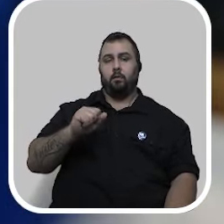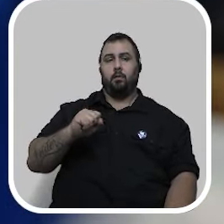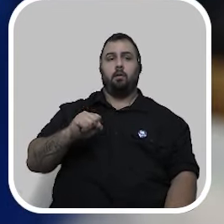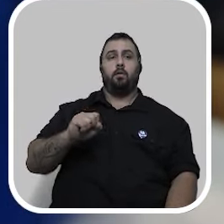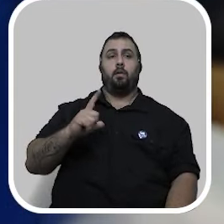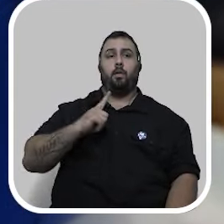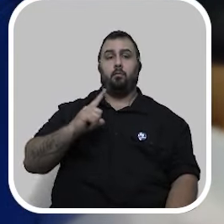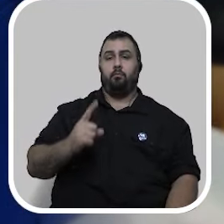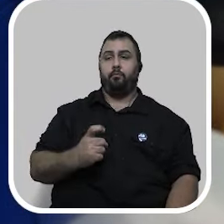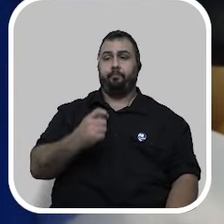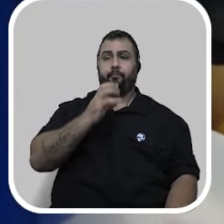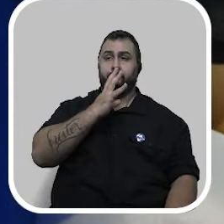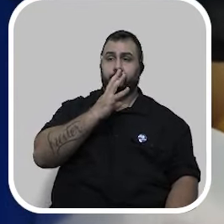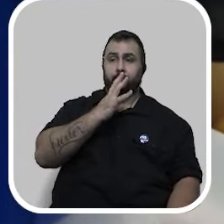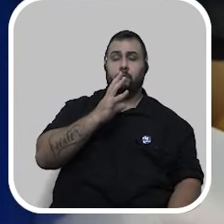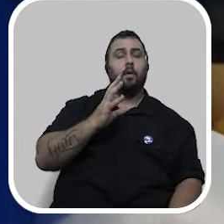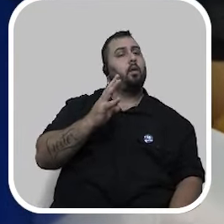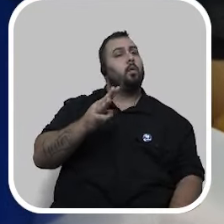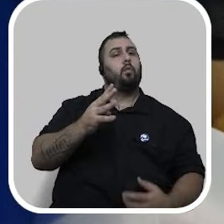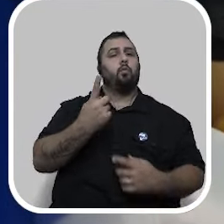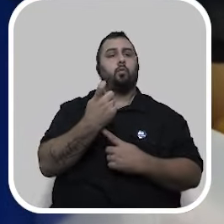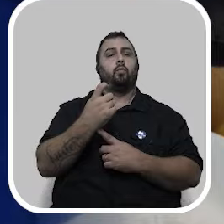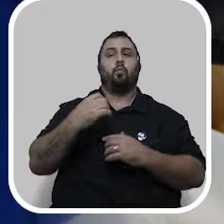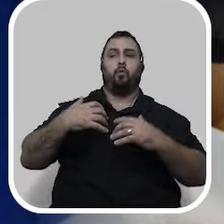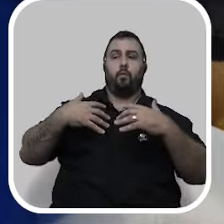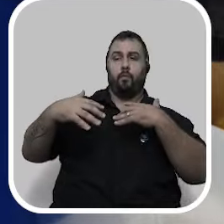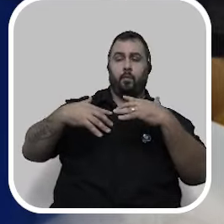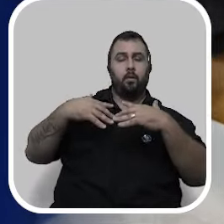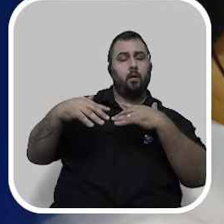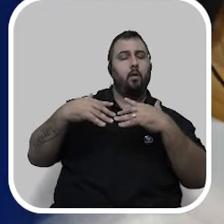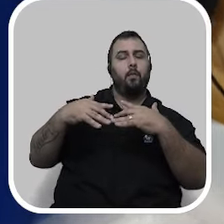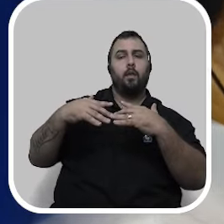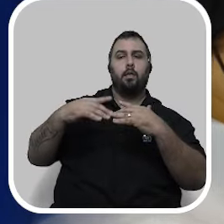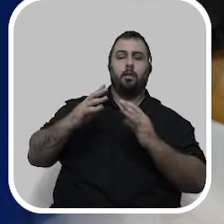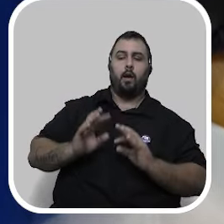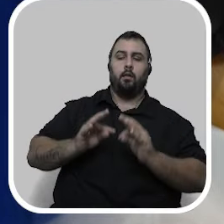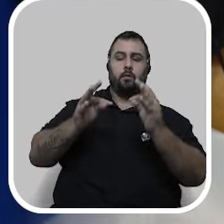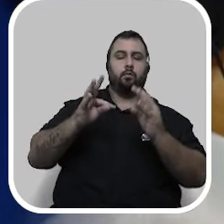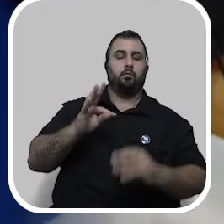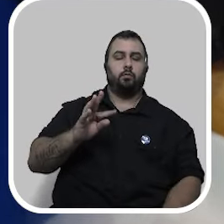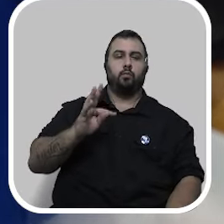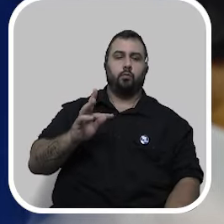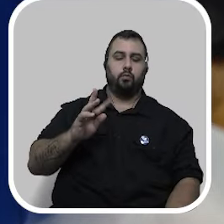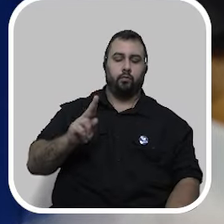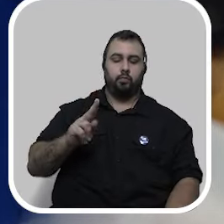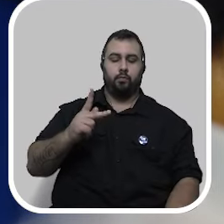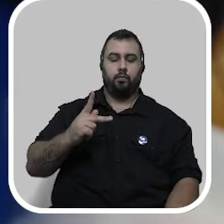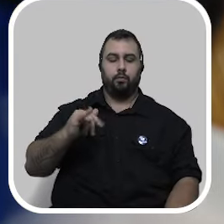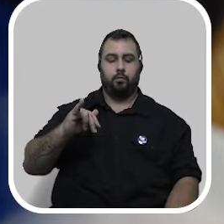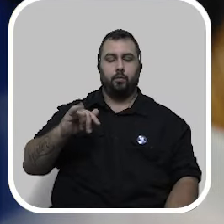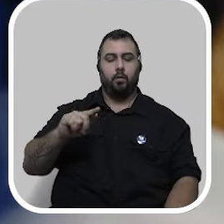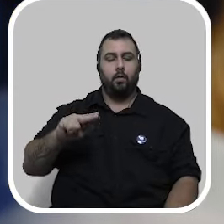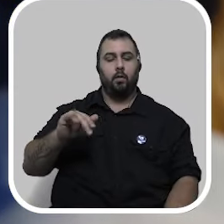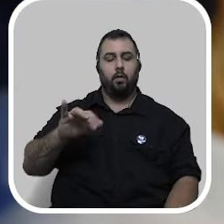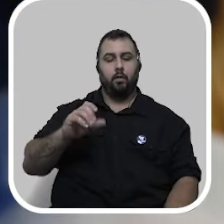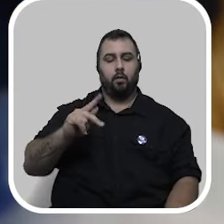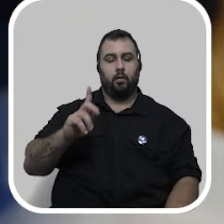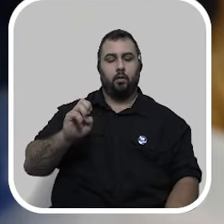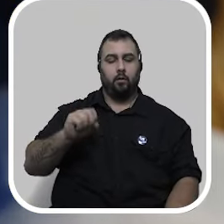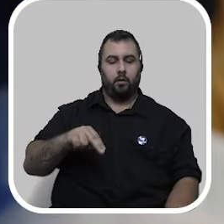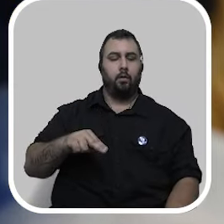movimento de uma tecnologia que eu chamo tecnologia tupiniquin com a tecnologia de engrenagens e